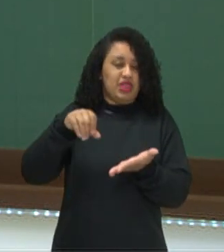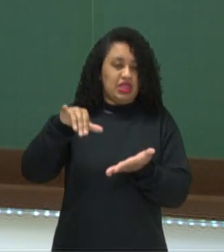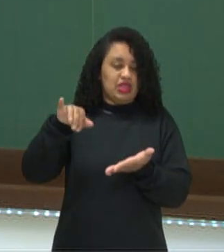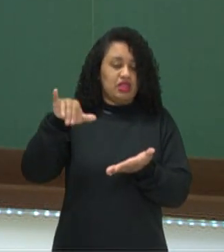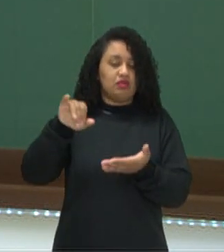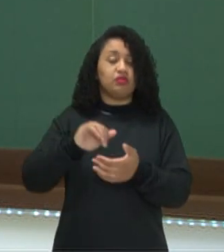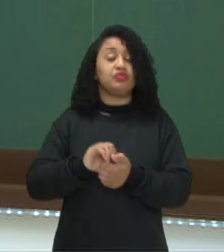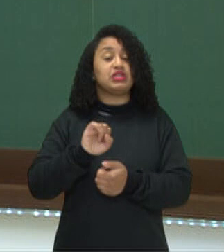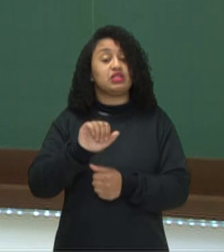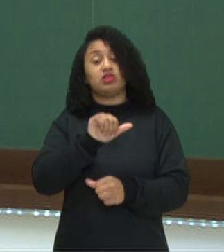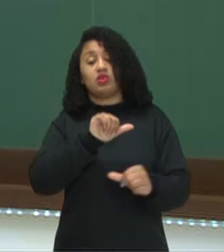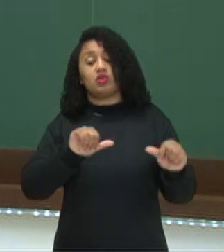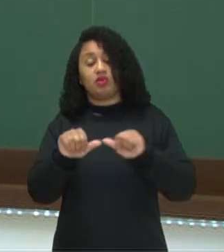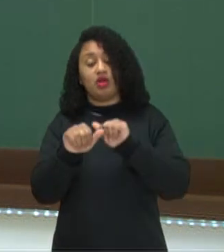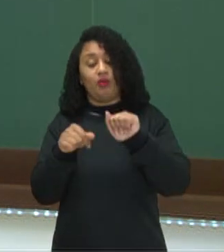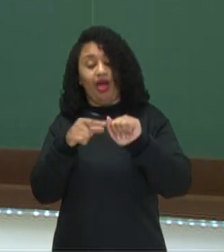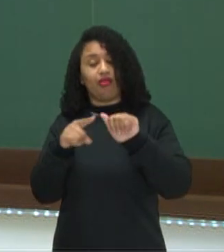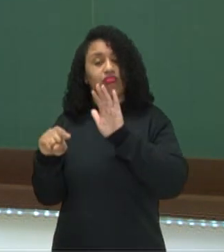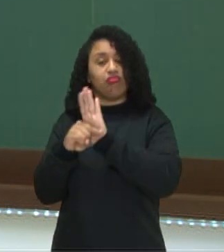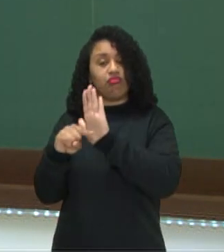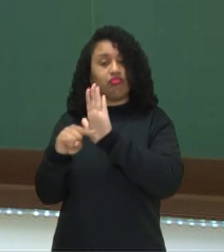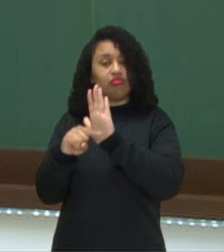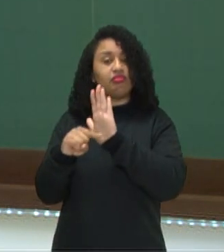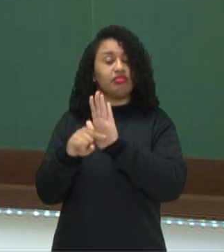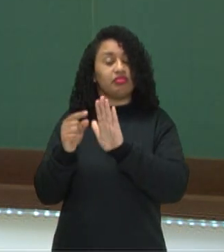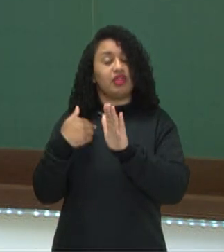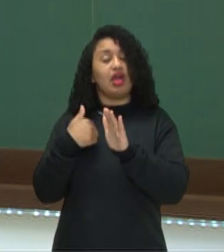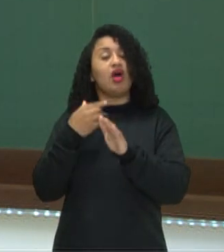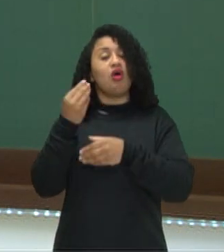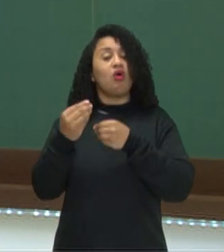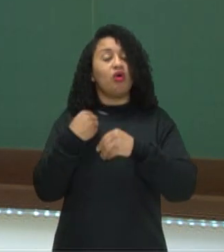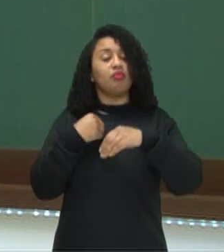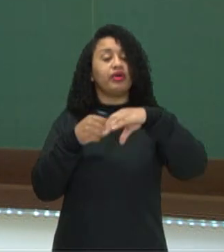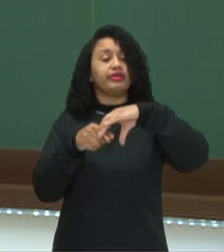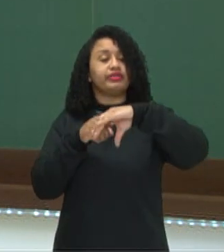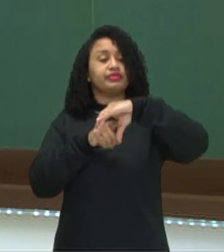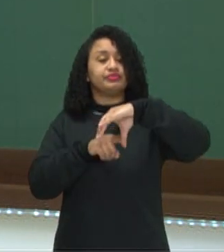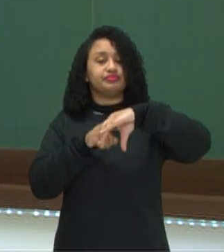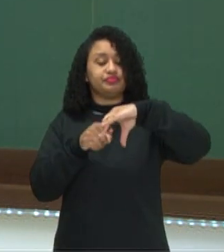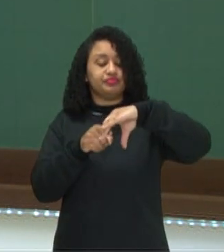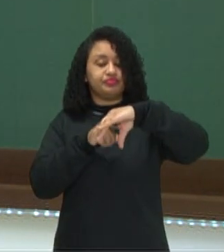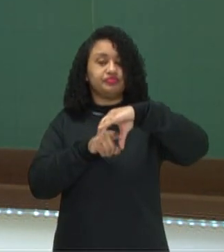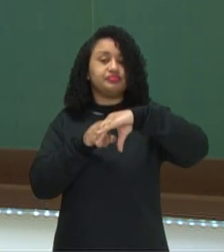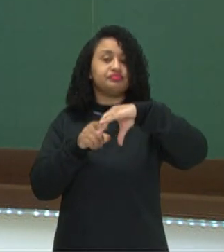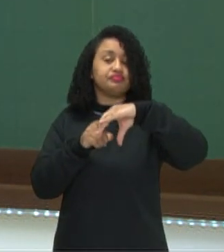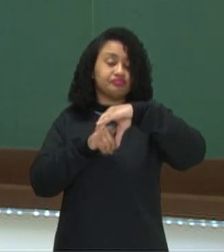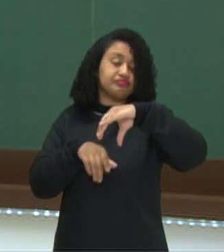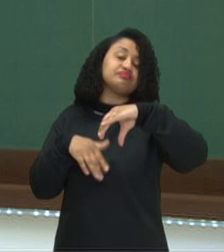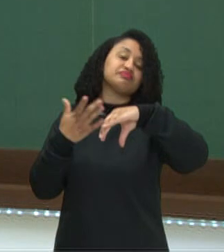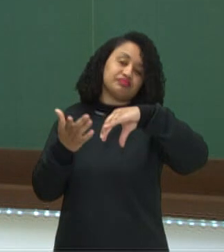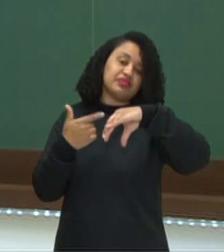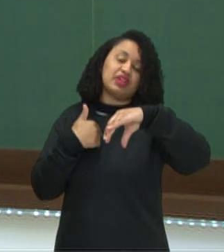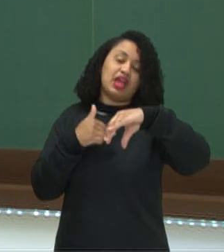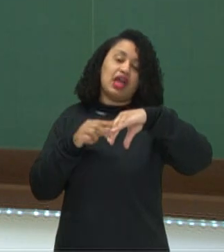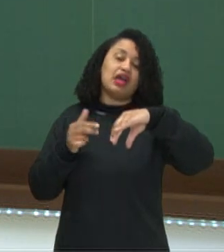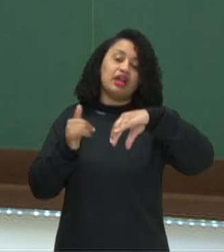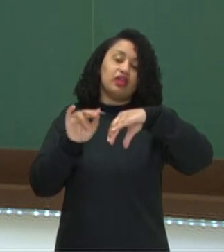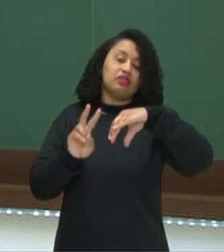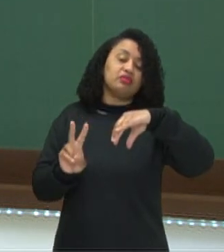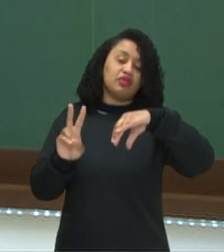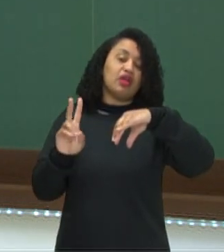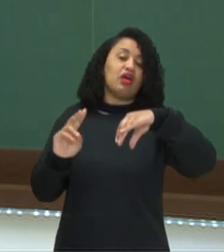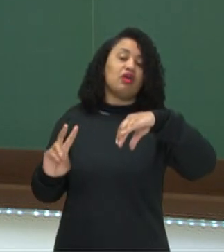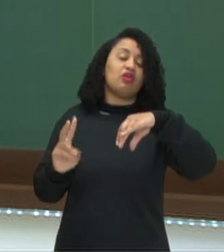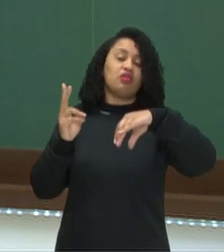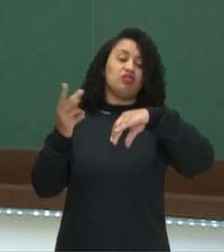contrário, se o meu a fosse negativo, teríamos a concavidade da parábola voltada para baixo. E aí o y vértice seria o